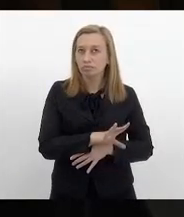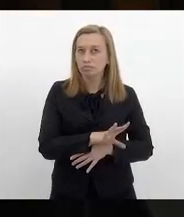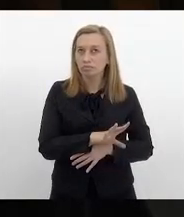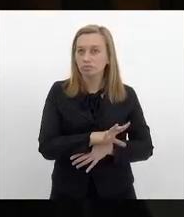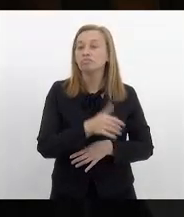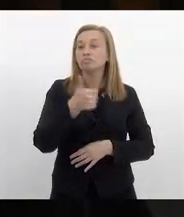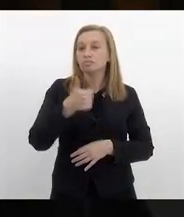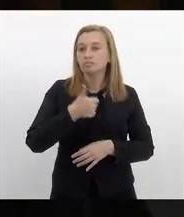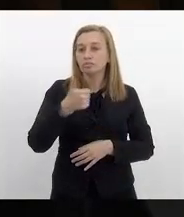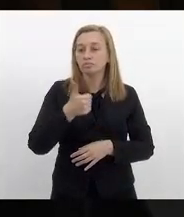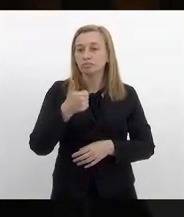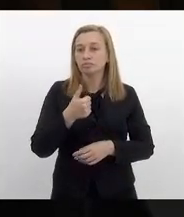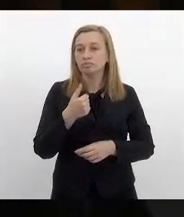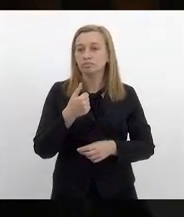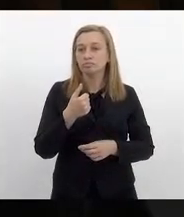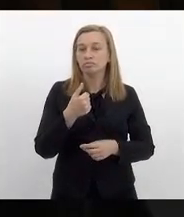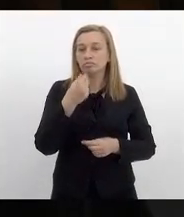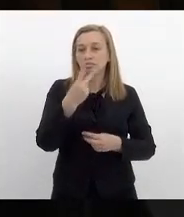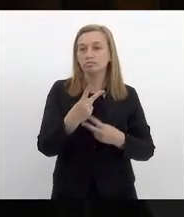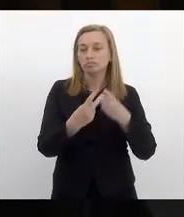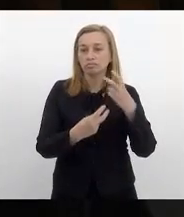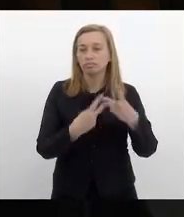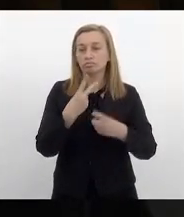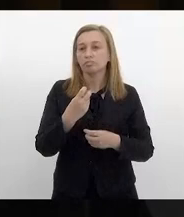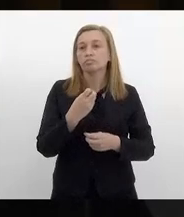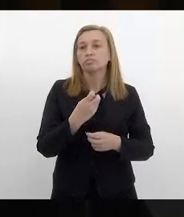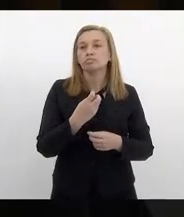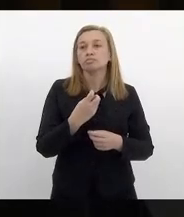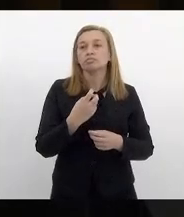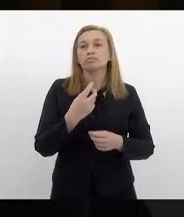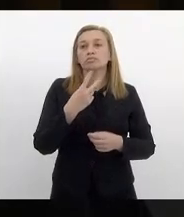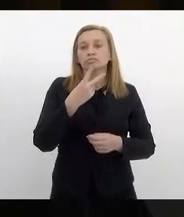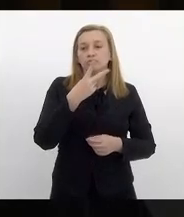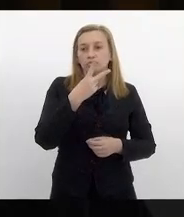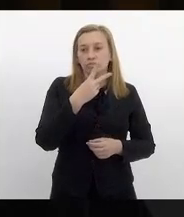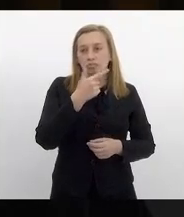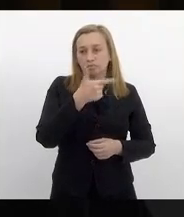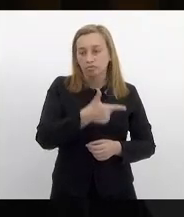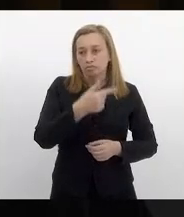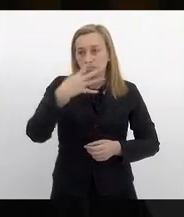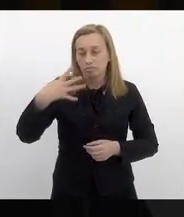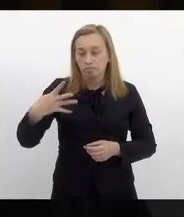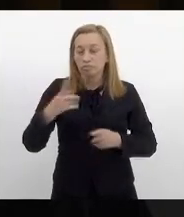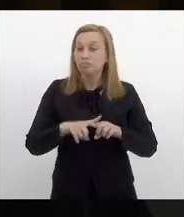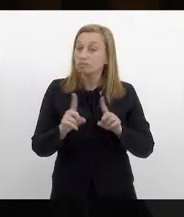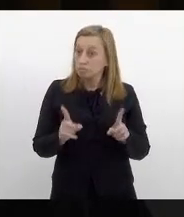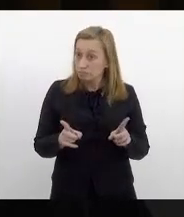no primeiro bimestre de 2024. Mas,